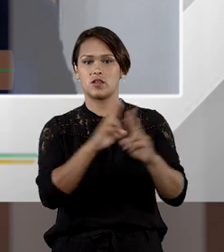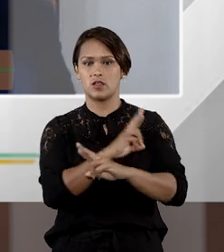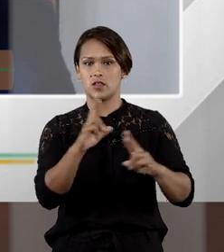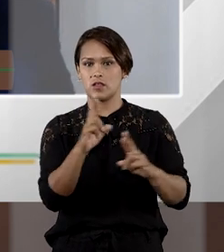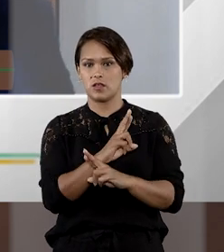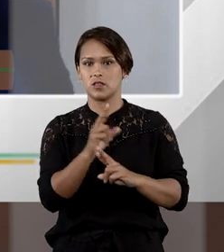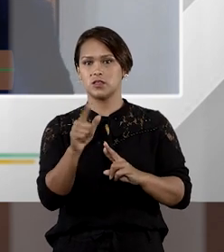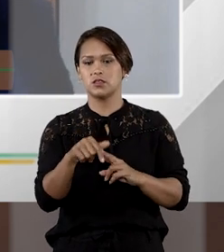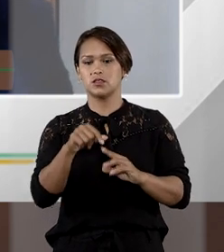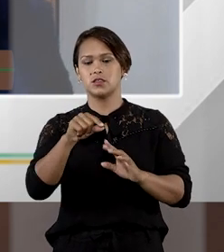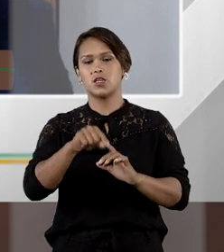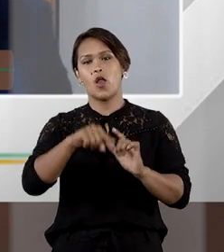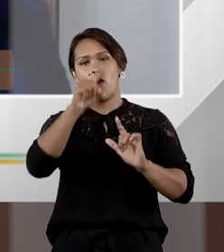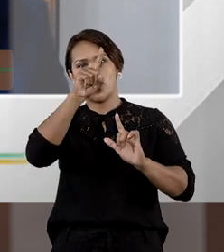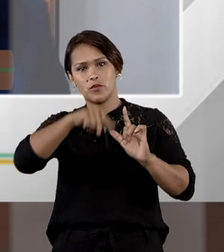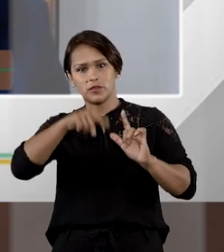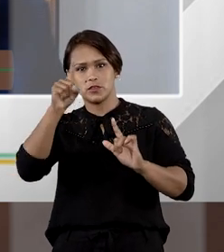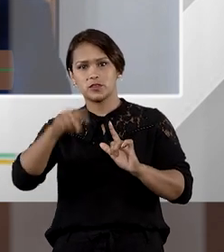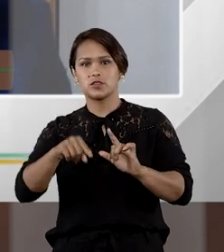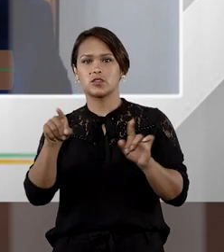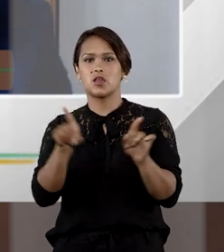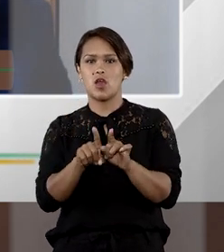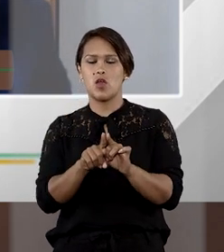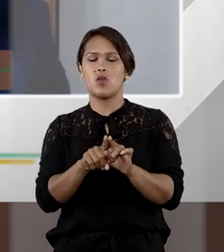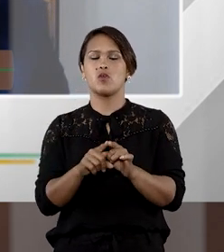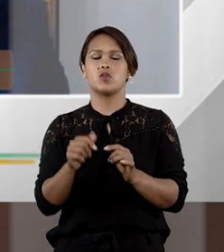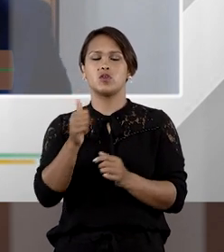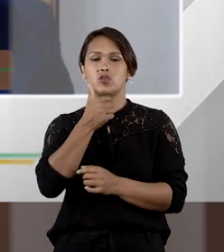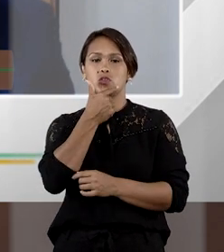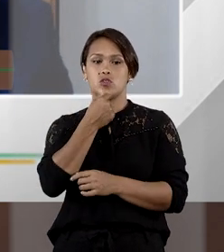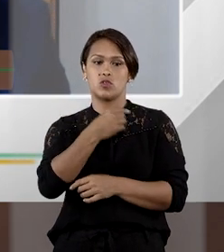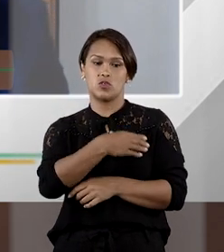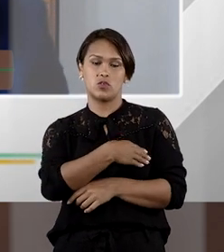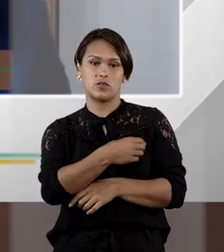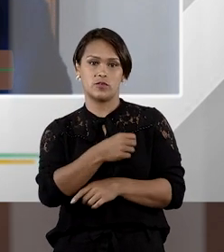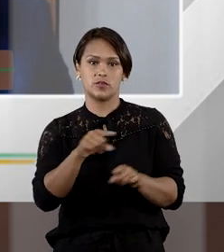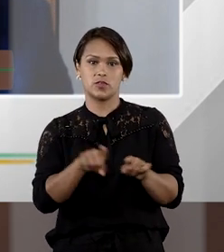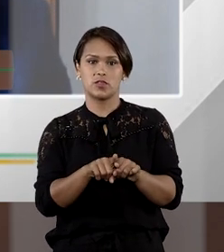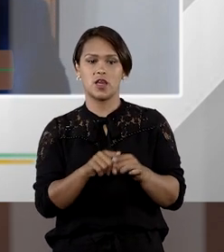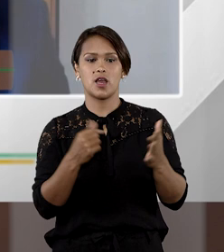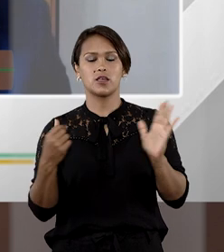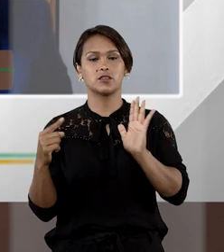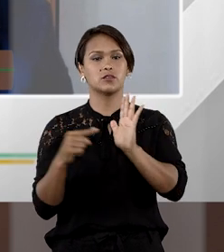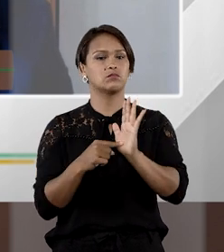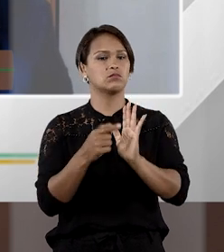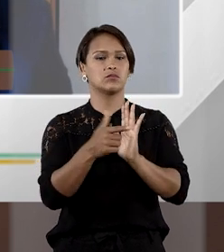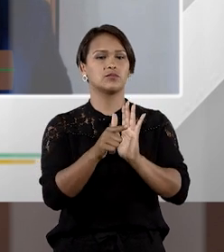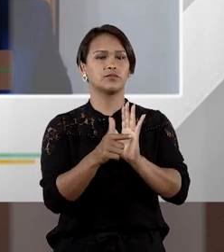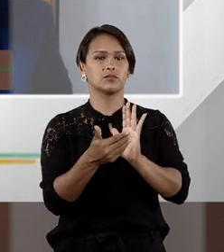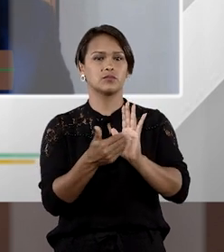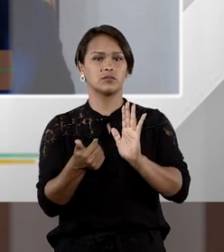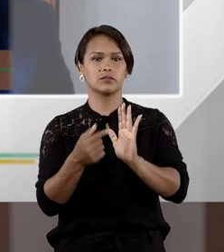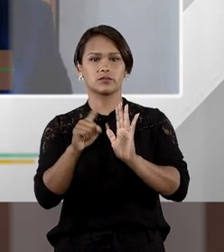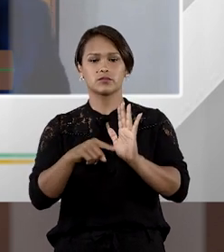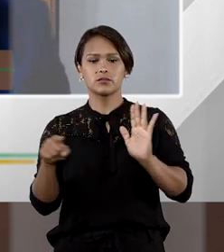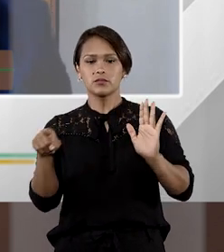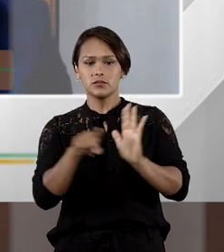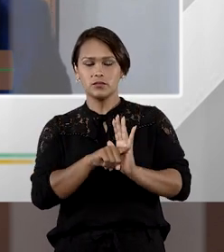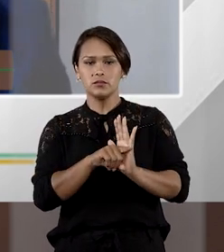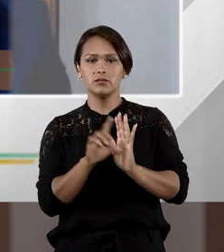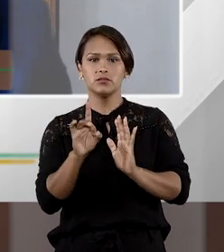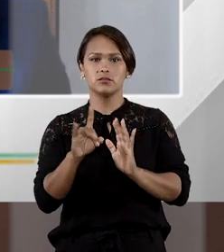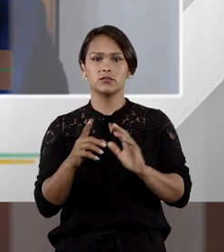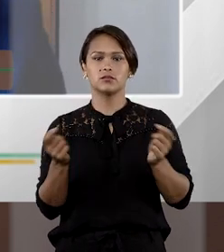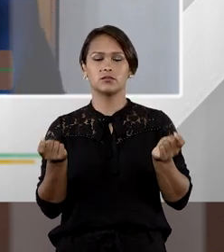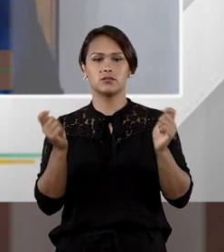relação vertical, né? Entre os alimentos do filho, né? Aí os alimentos seriam irrenunciáveis. E que a renunciabilidade